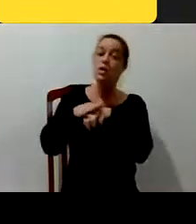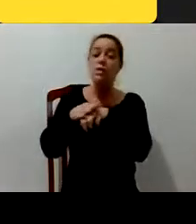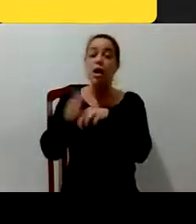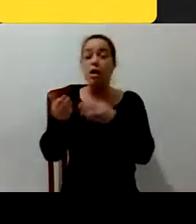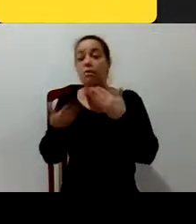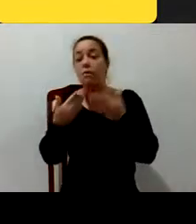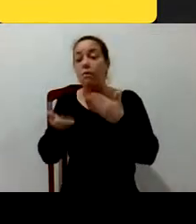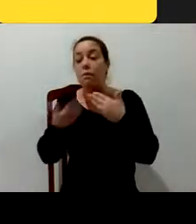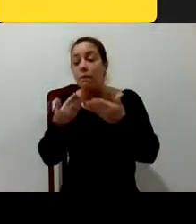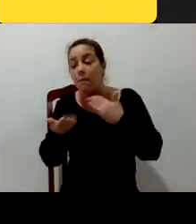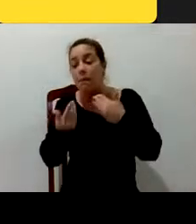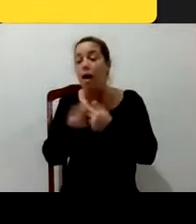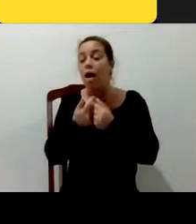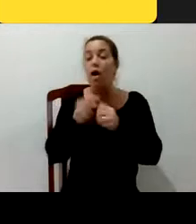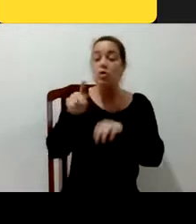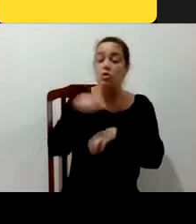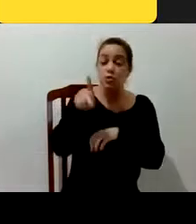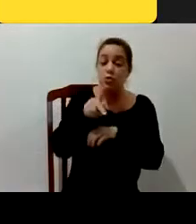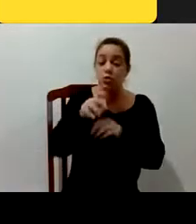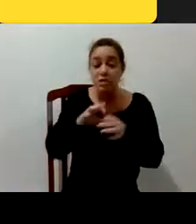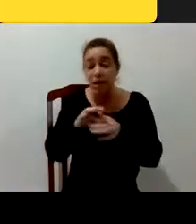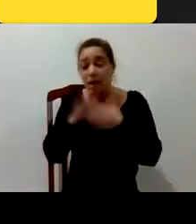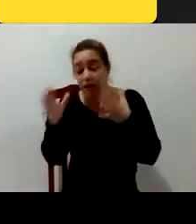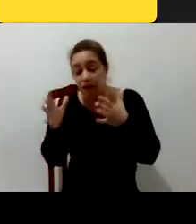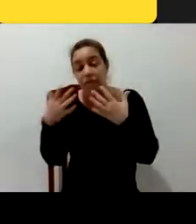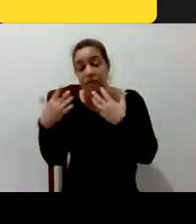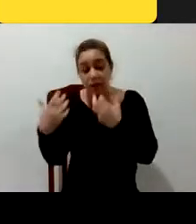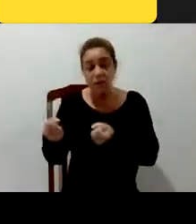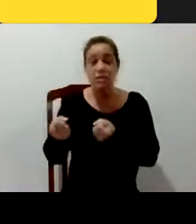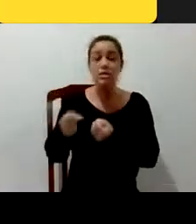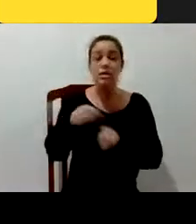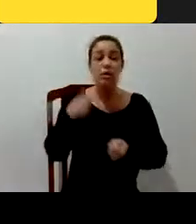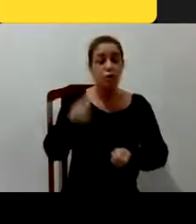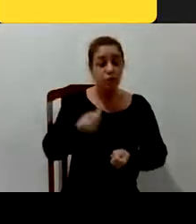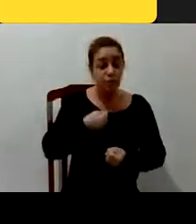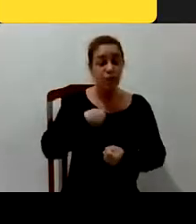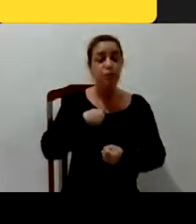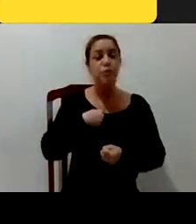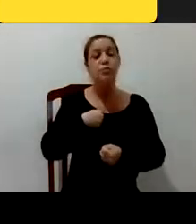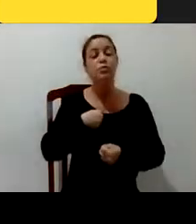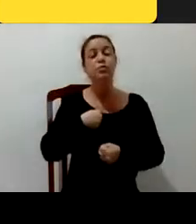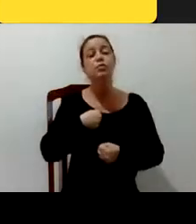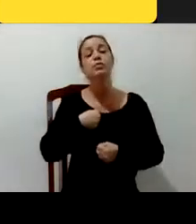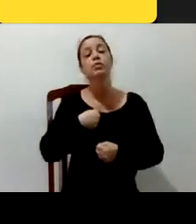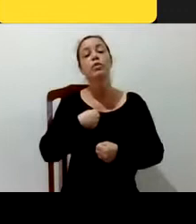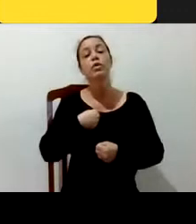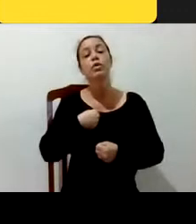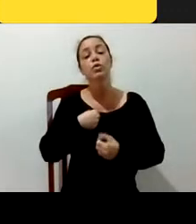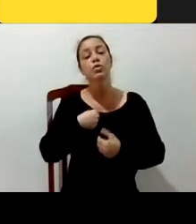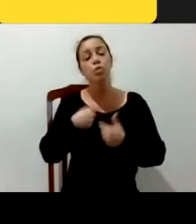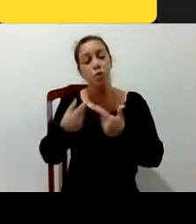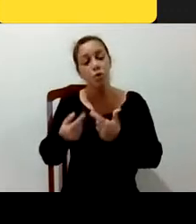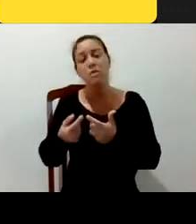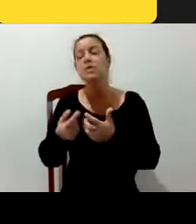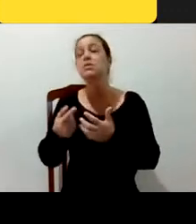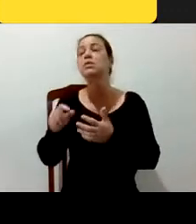se sentirem à vontade, que deixar ali, a gente está já, né, a partir do momento que a gente tiver essa autorização, né, de